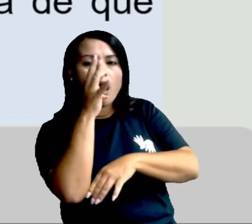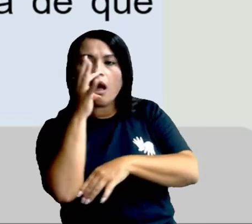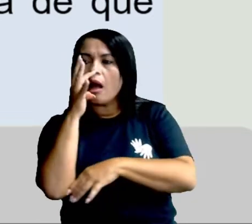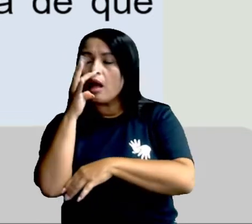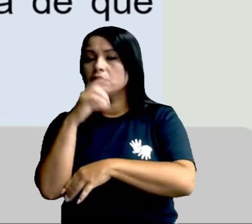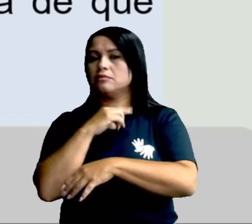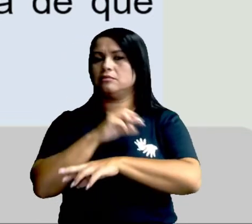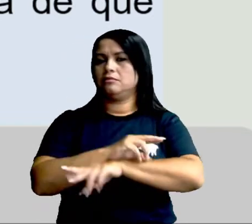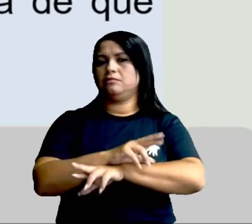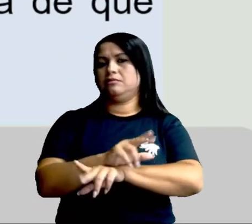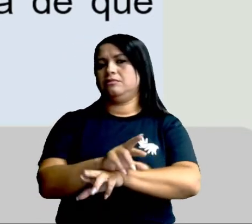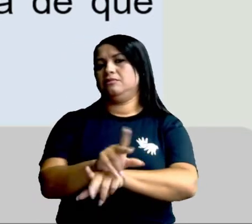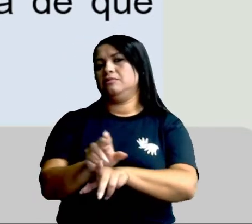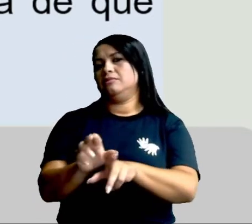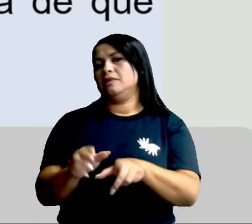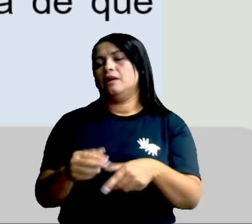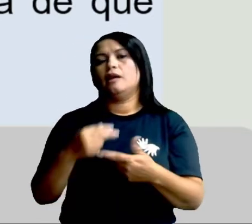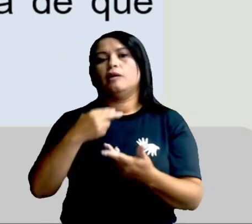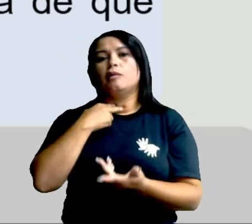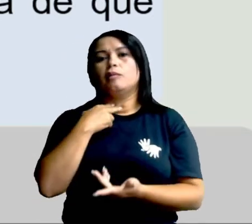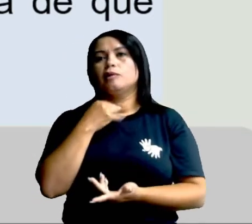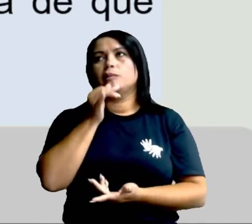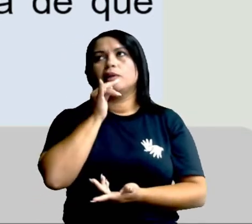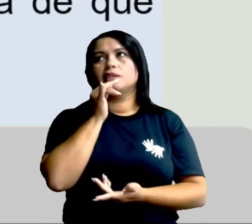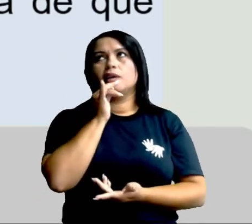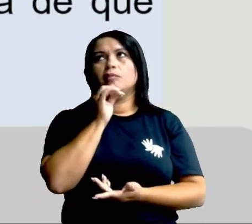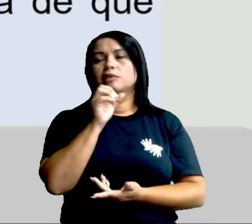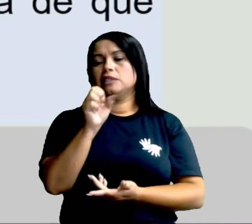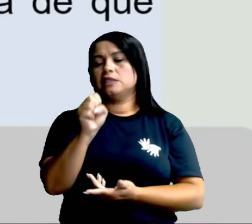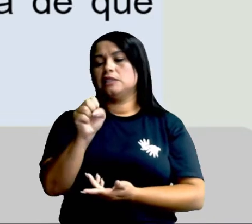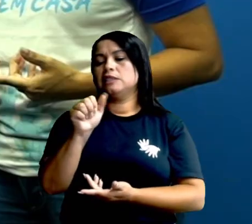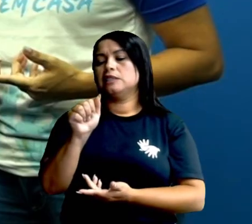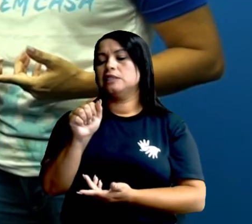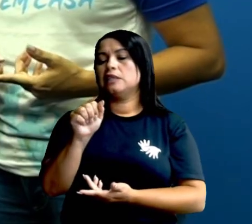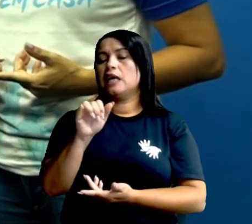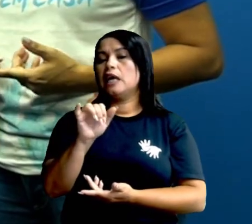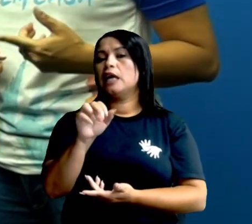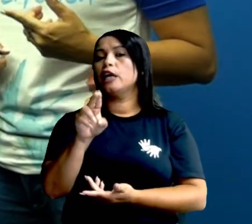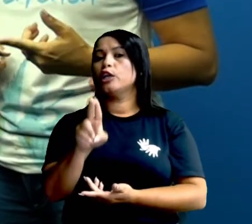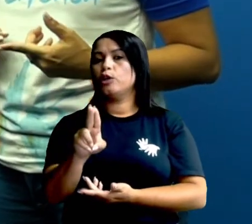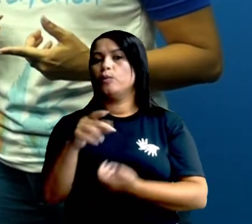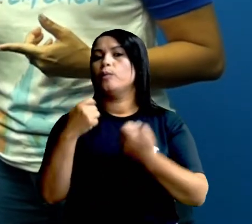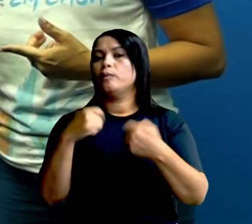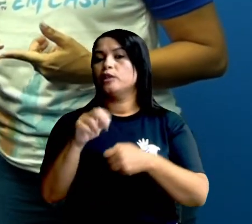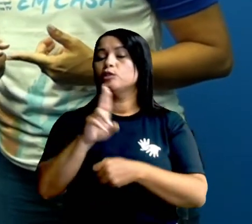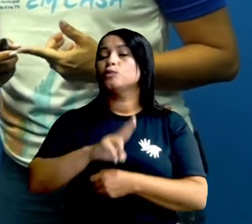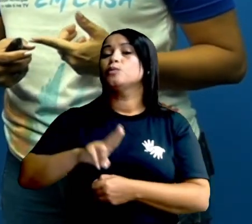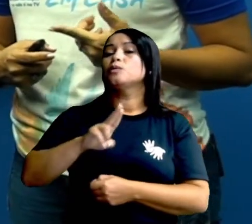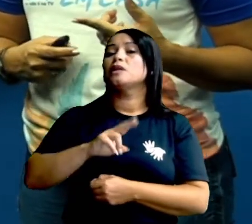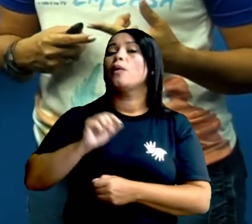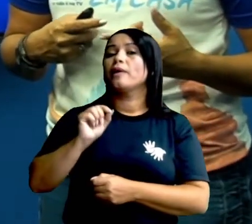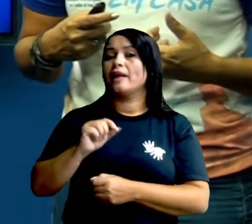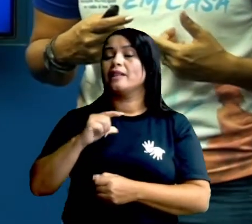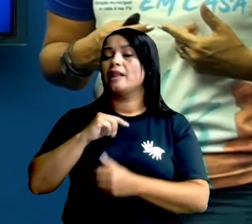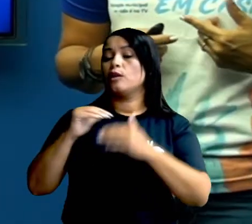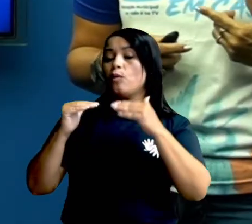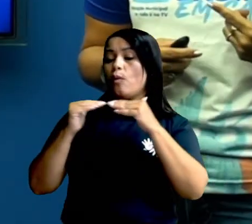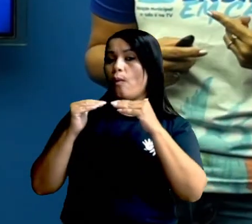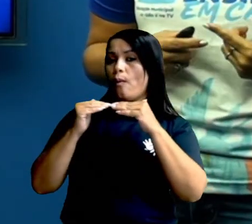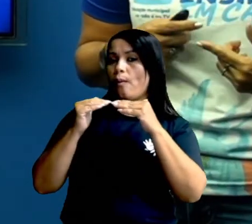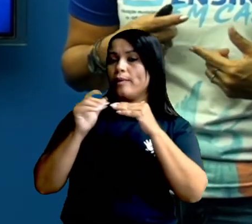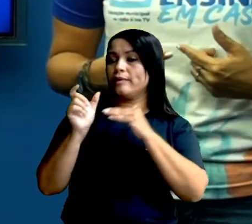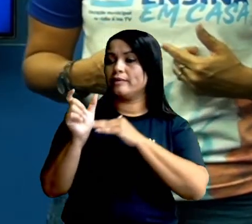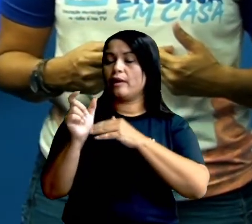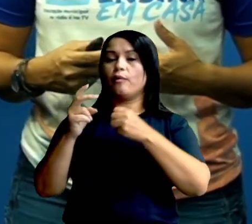foram várias ratinhas, eu não posso usar saiu do buraco. Eu vou ter que concordar